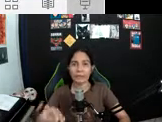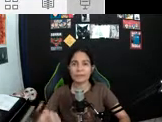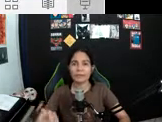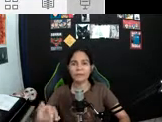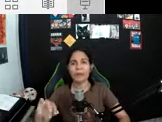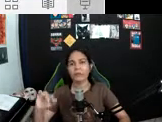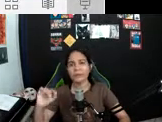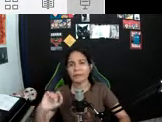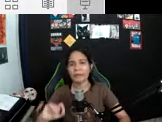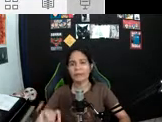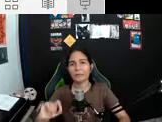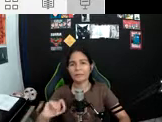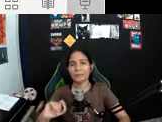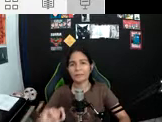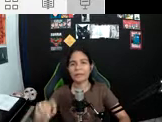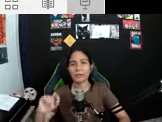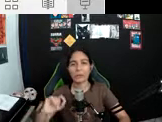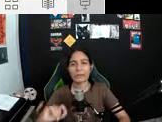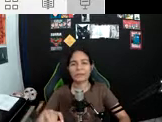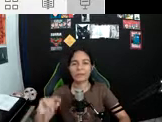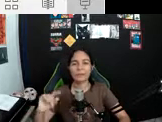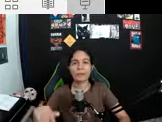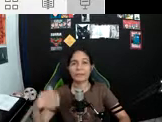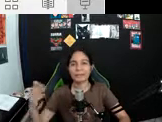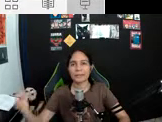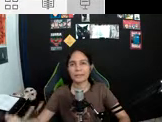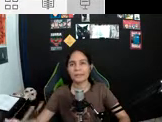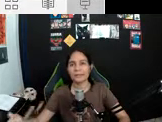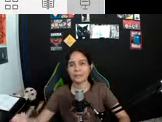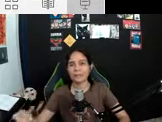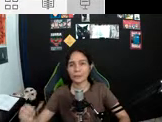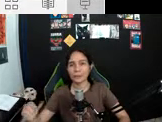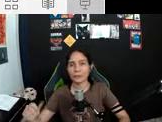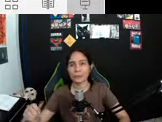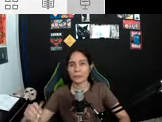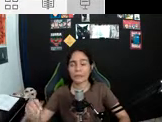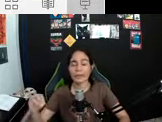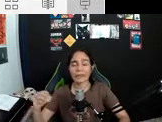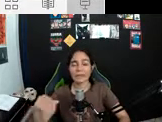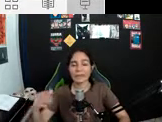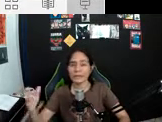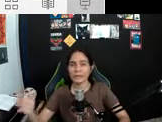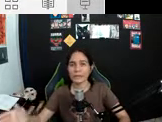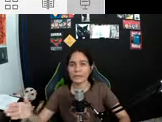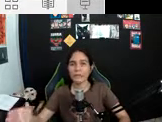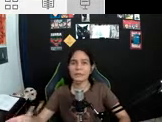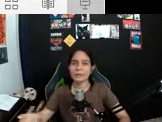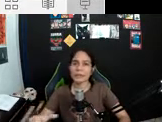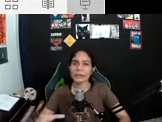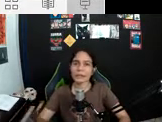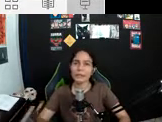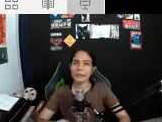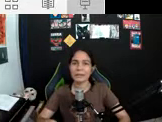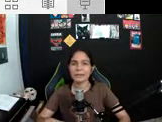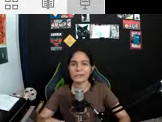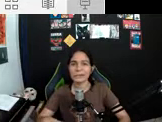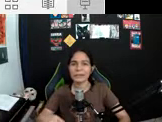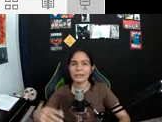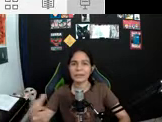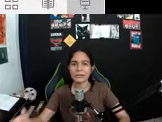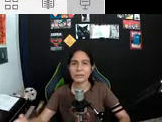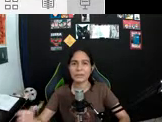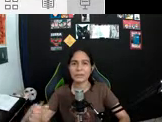ele tenha de fato qualidade, aperfeiçoamento, conhecimento para exercer aquela atividade a qual ele foi designado, né? E